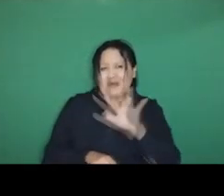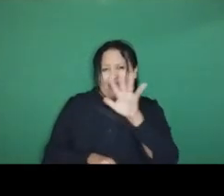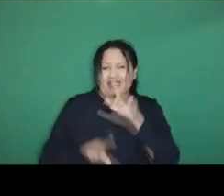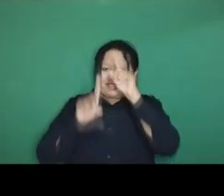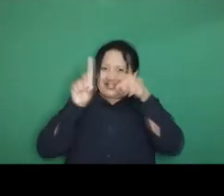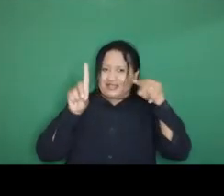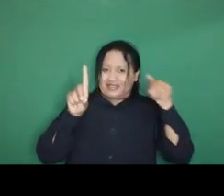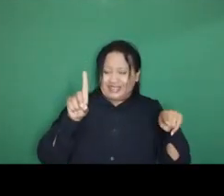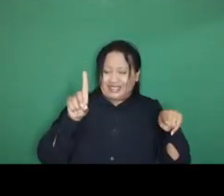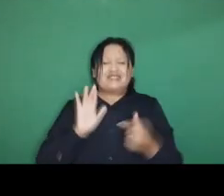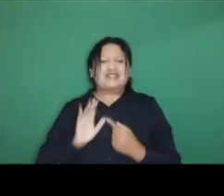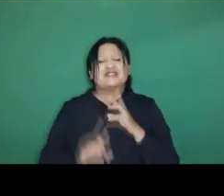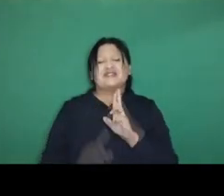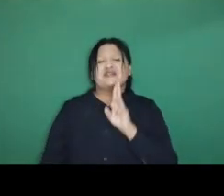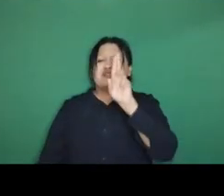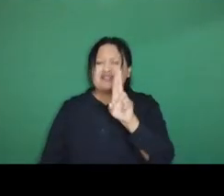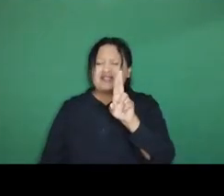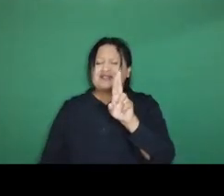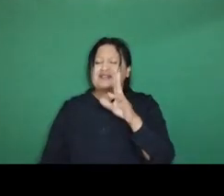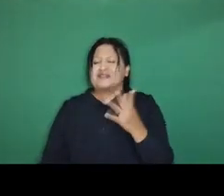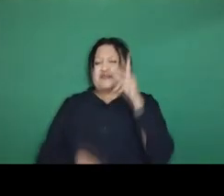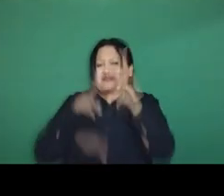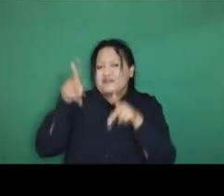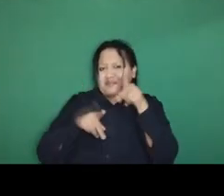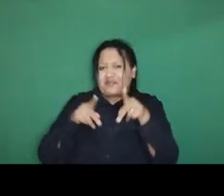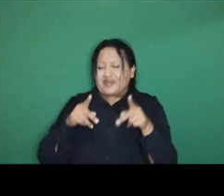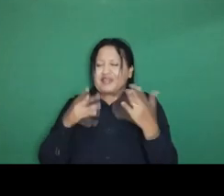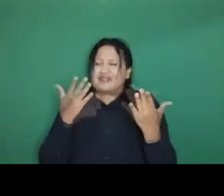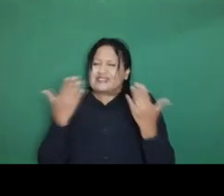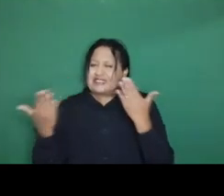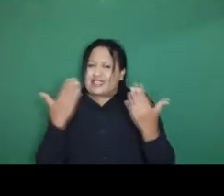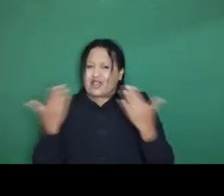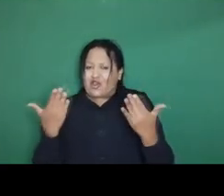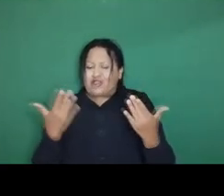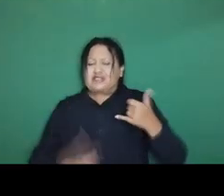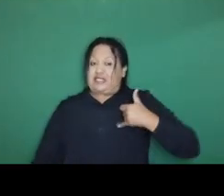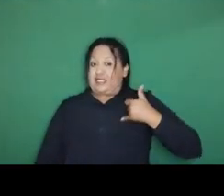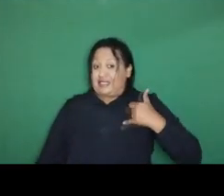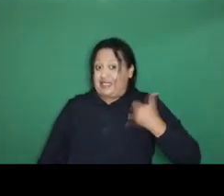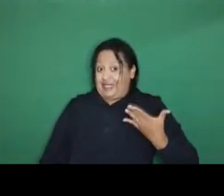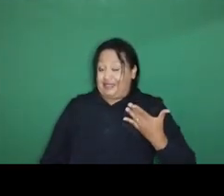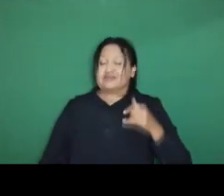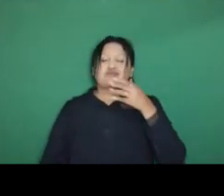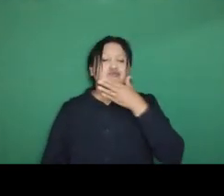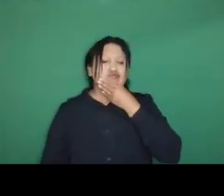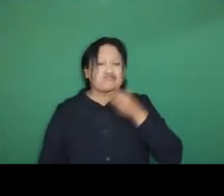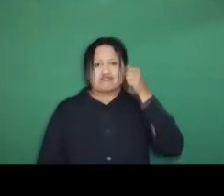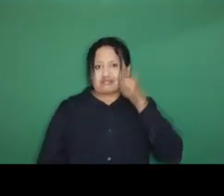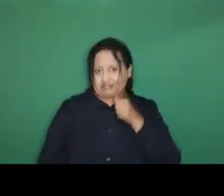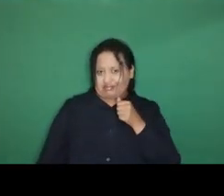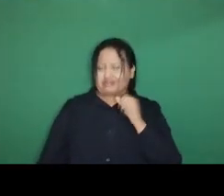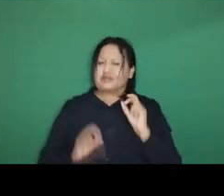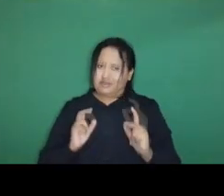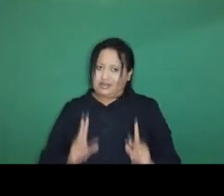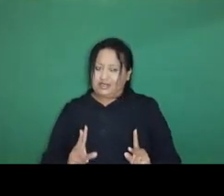quantitativo de população e acordo com a faixa etária classe etária e o sexo homens e